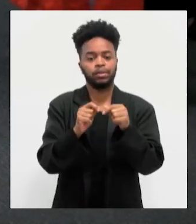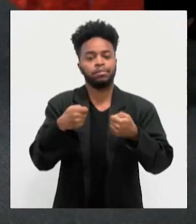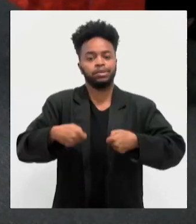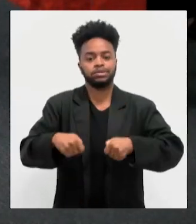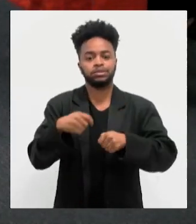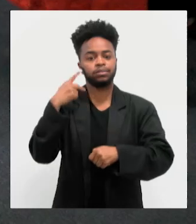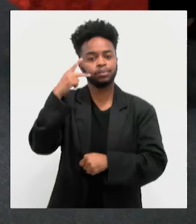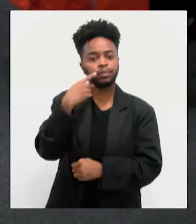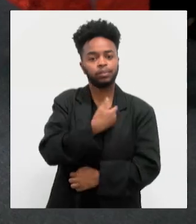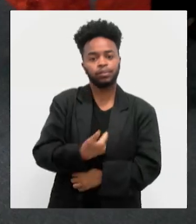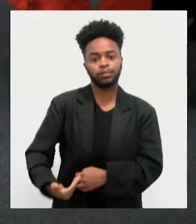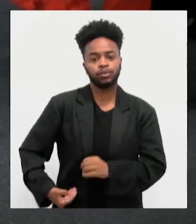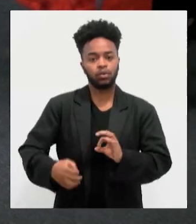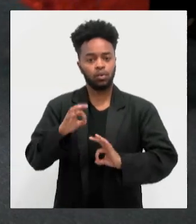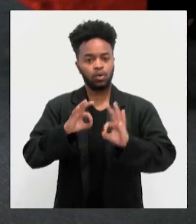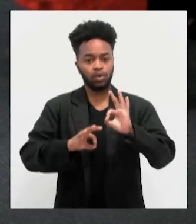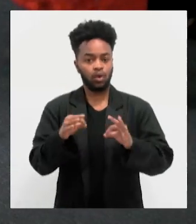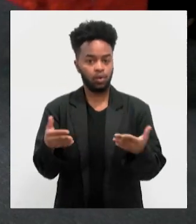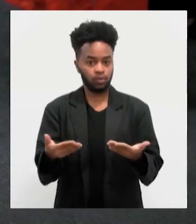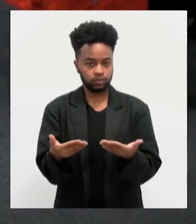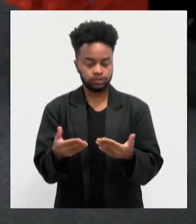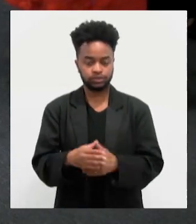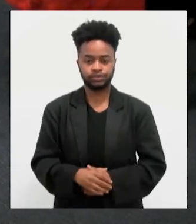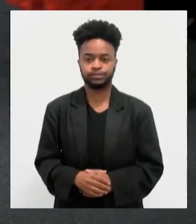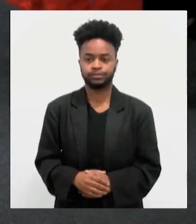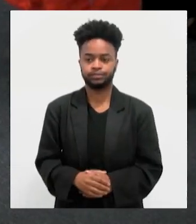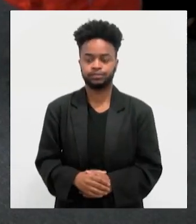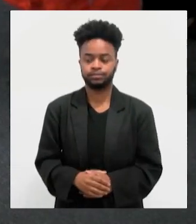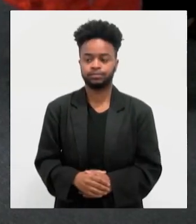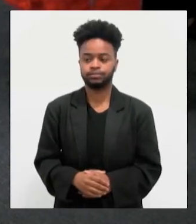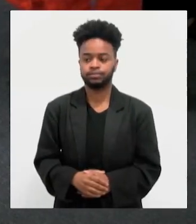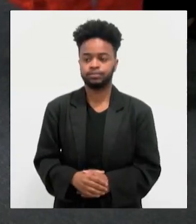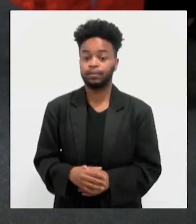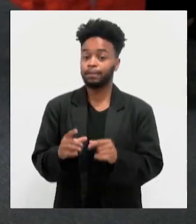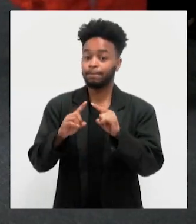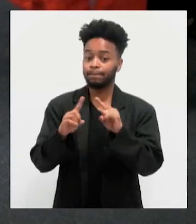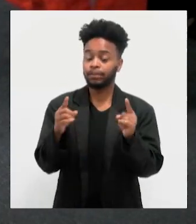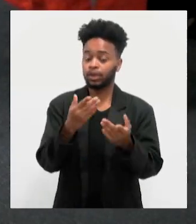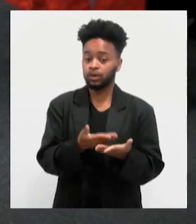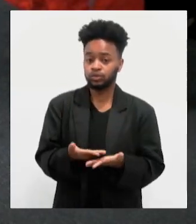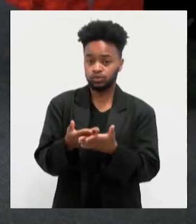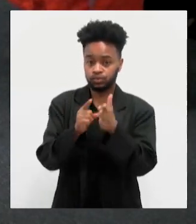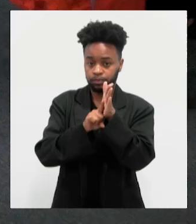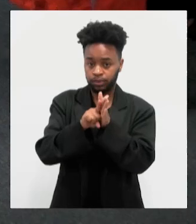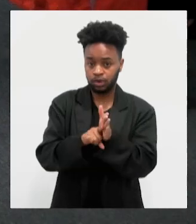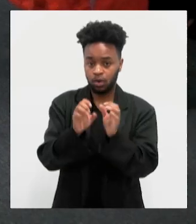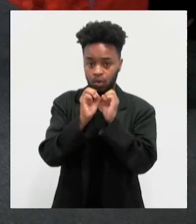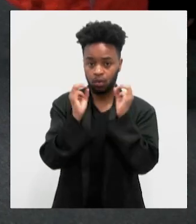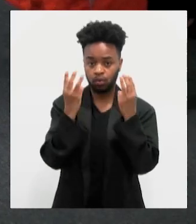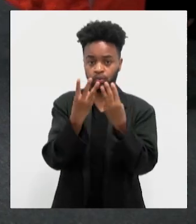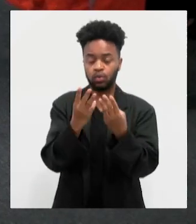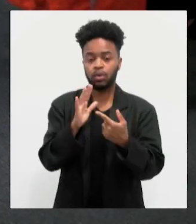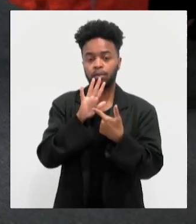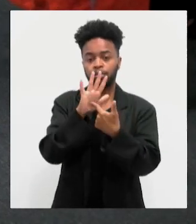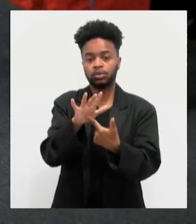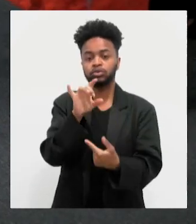nós temos de elaborar hoje. Além disso, esse estudo da ONU revelou que